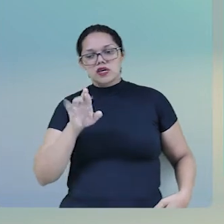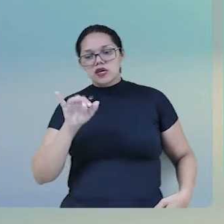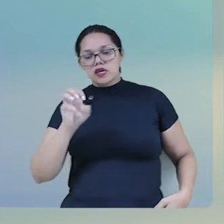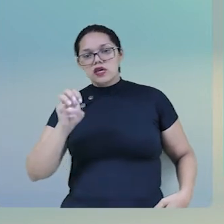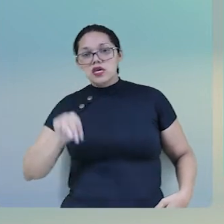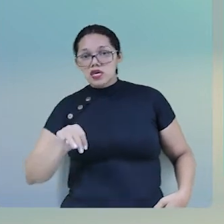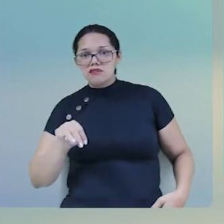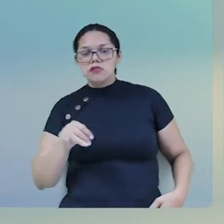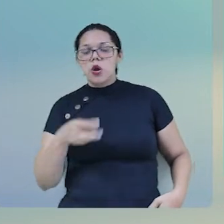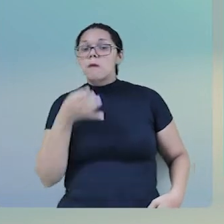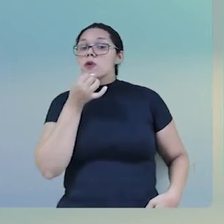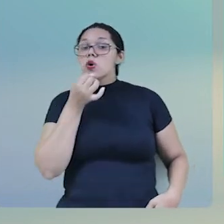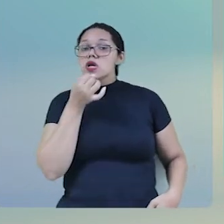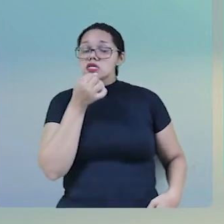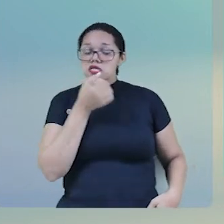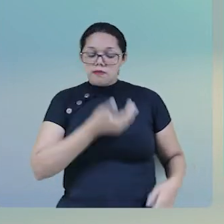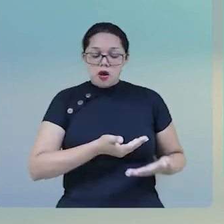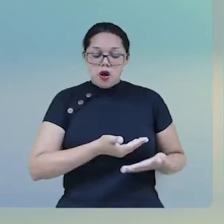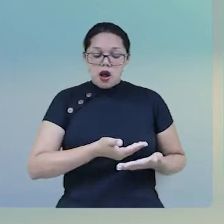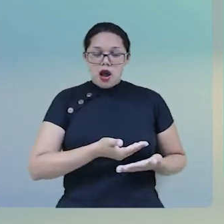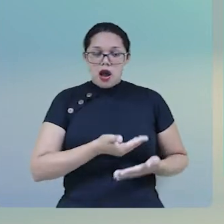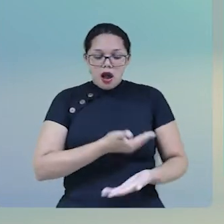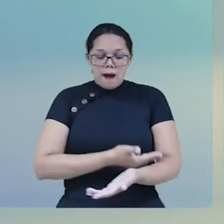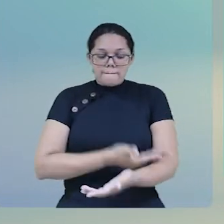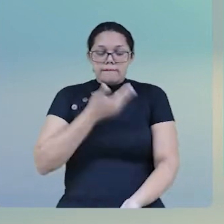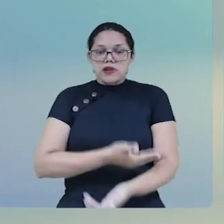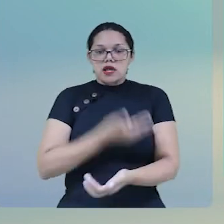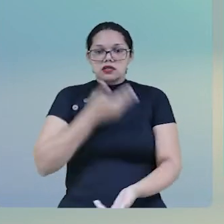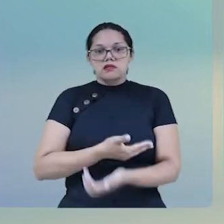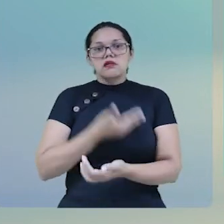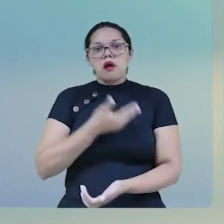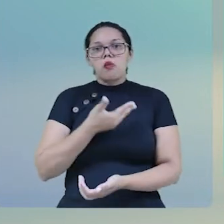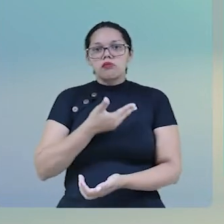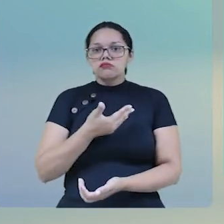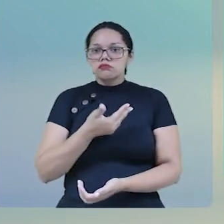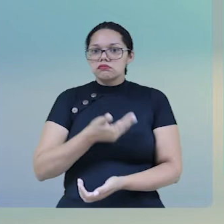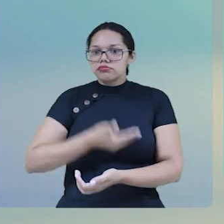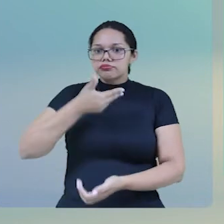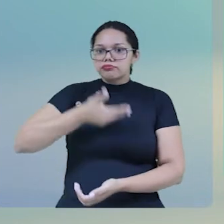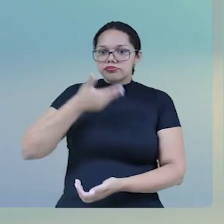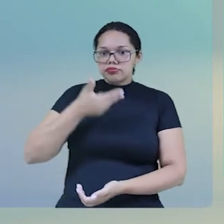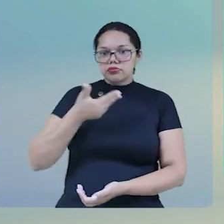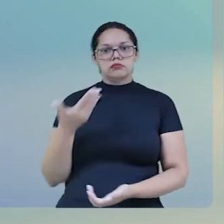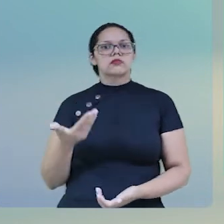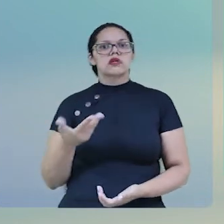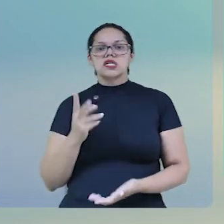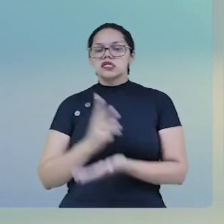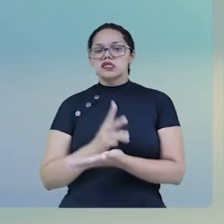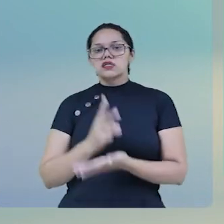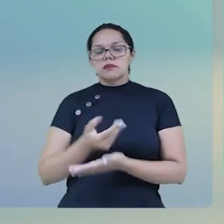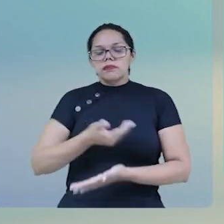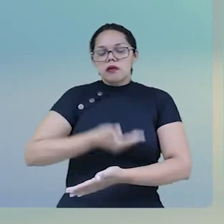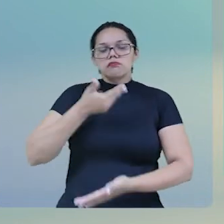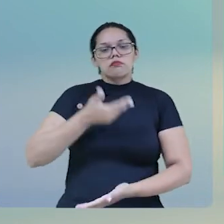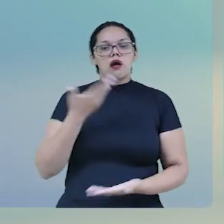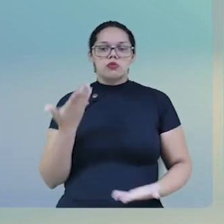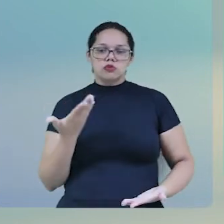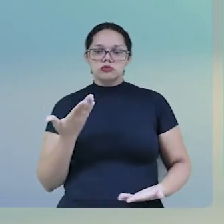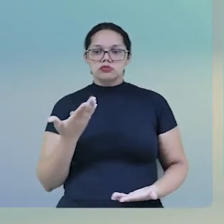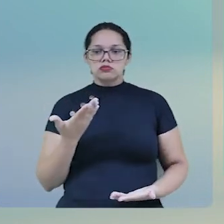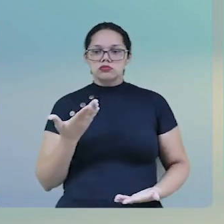mantém frequentemente acima de 140 por 90 miligramas de milímetros de mercúrio,